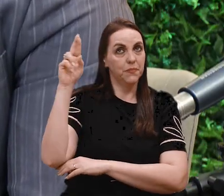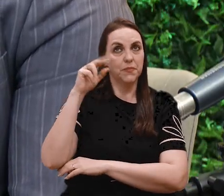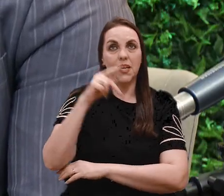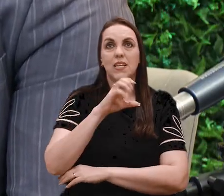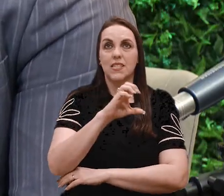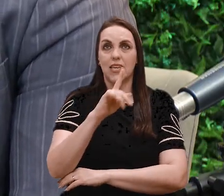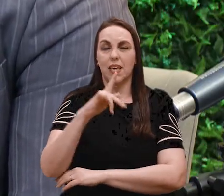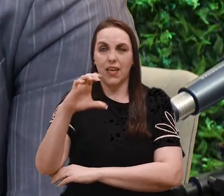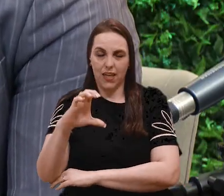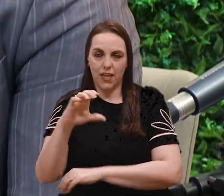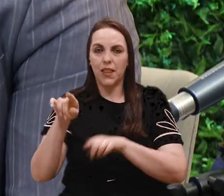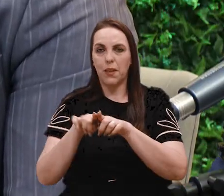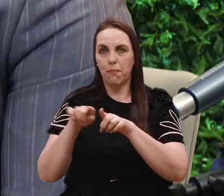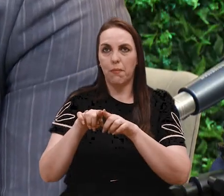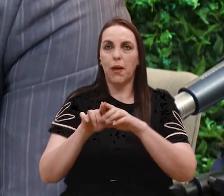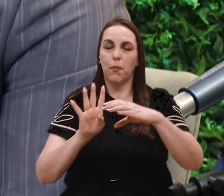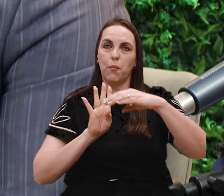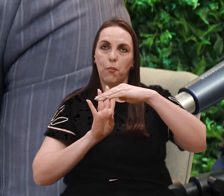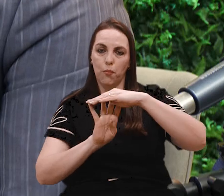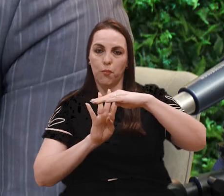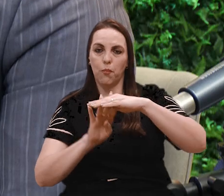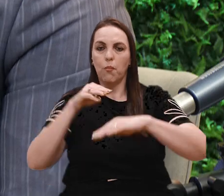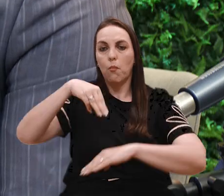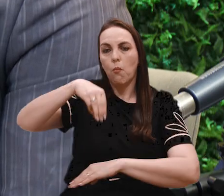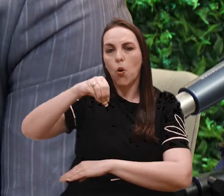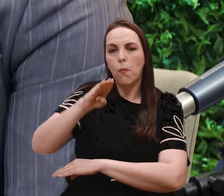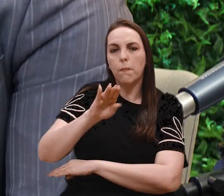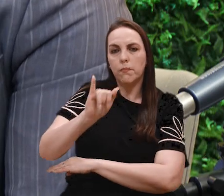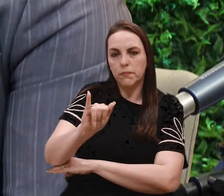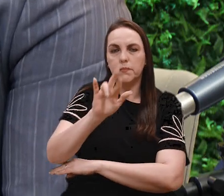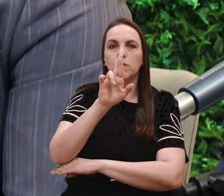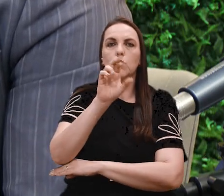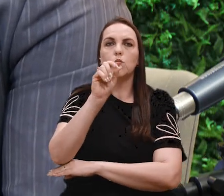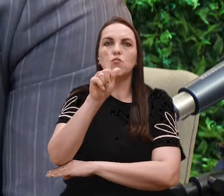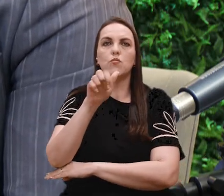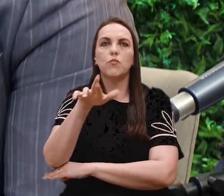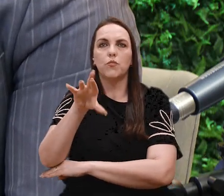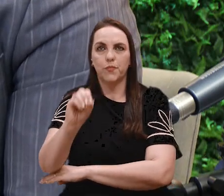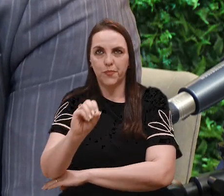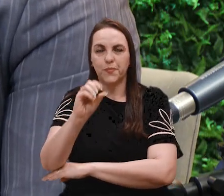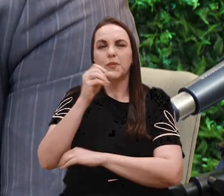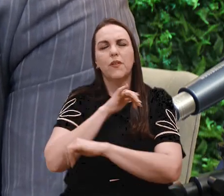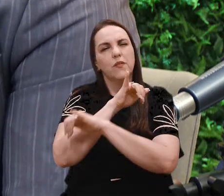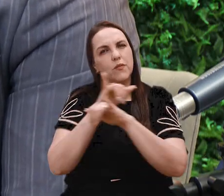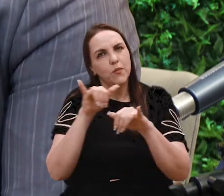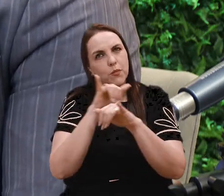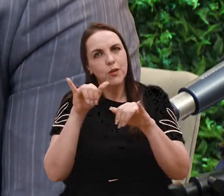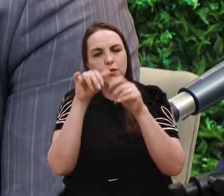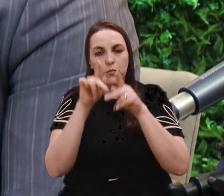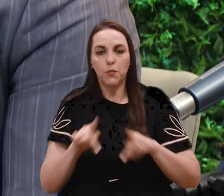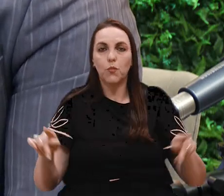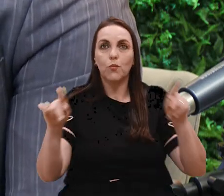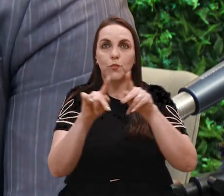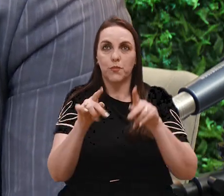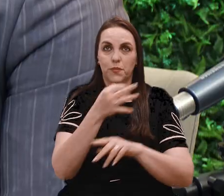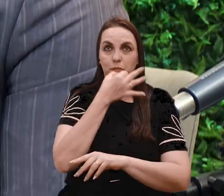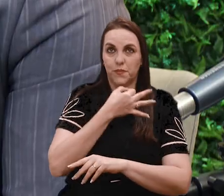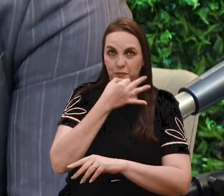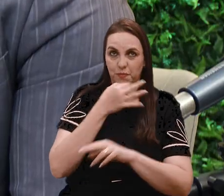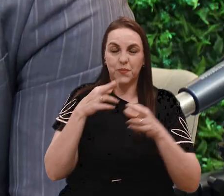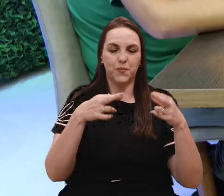MOB Caxias, o Rogério. Né? Estamos aqui para poder trazer mais informações aí para a nossa população de Caxias e